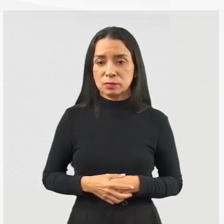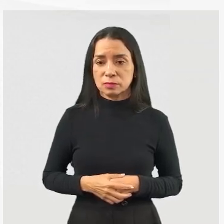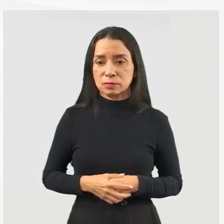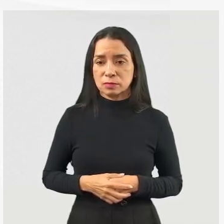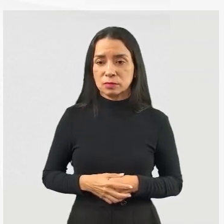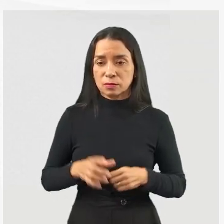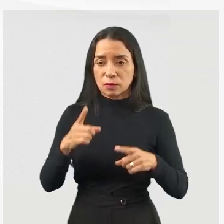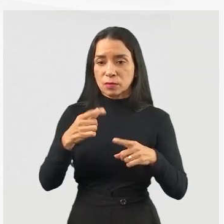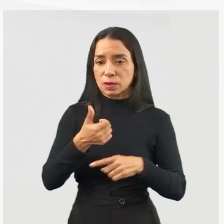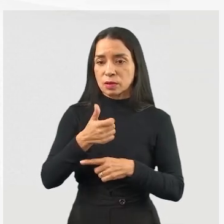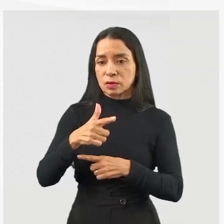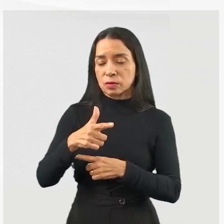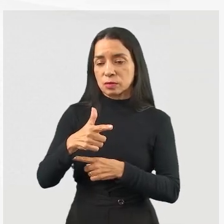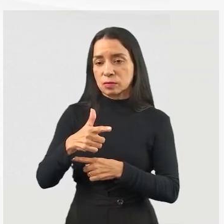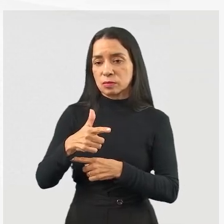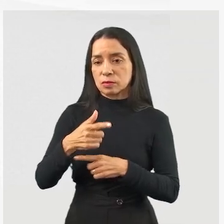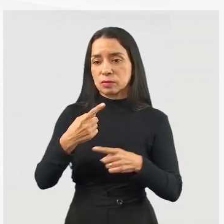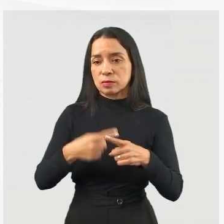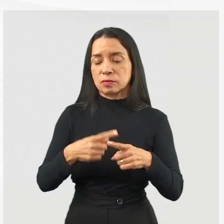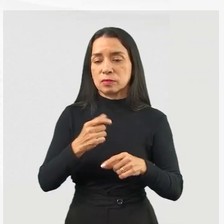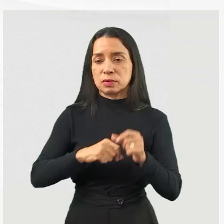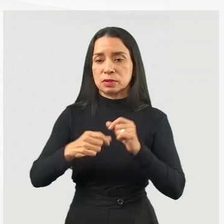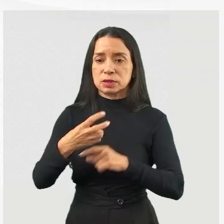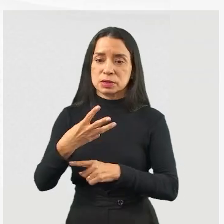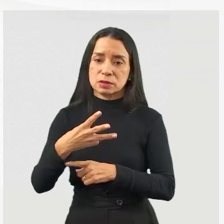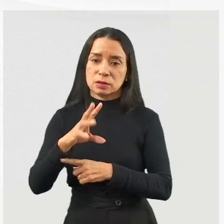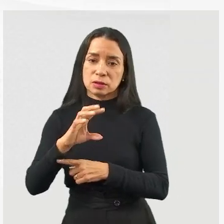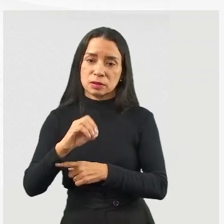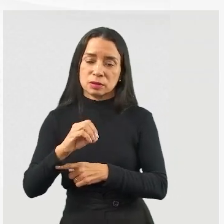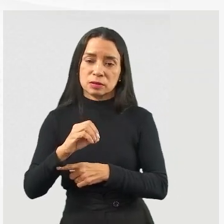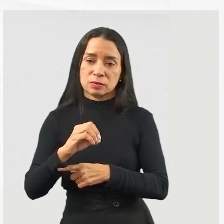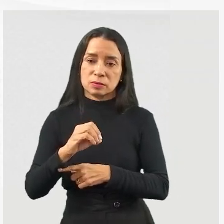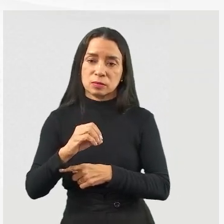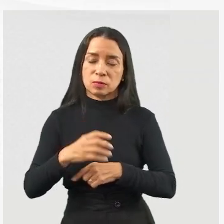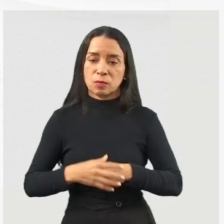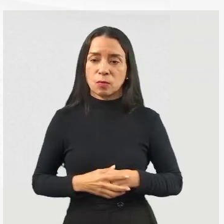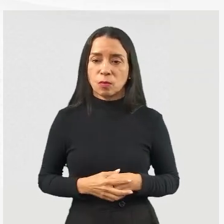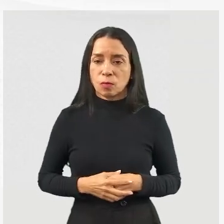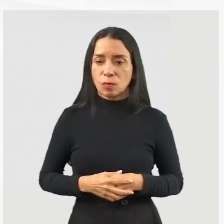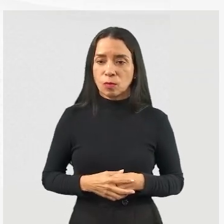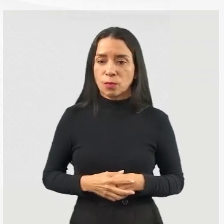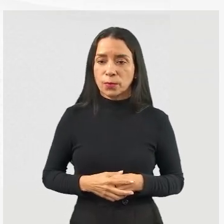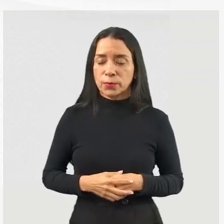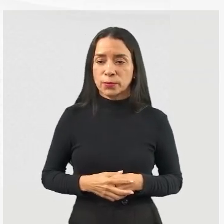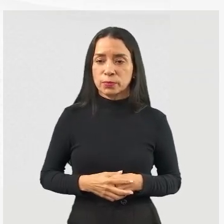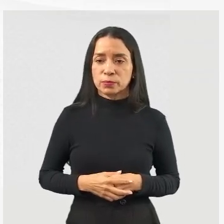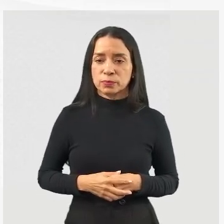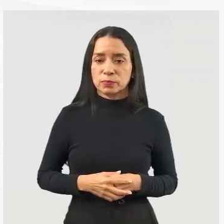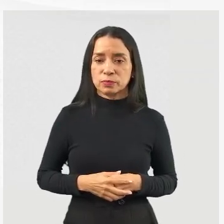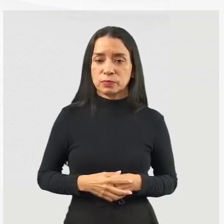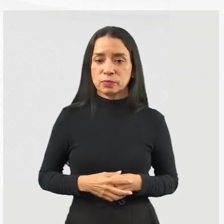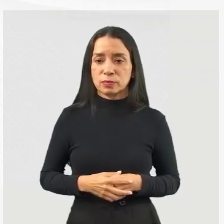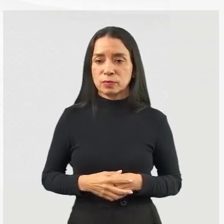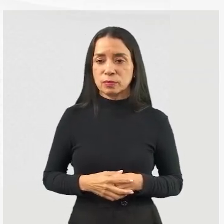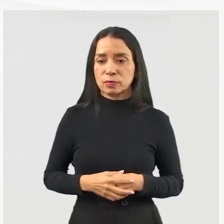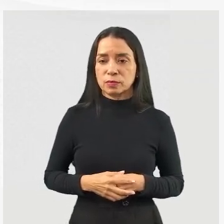né, vezes 30. Isso aqui dá quanto?